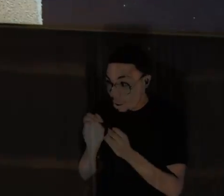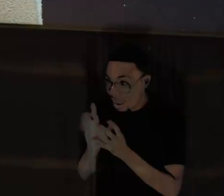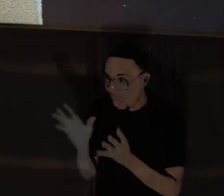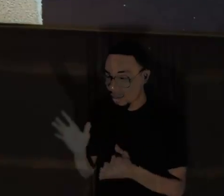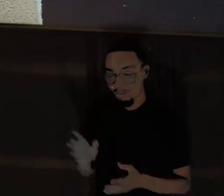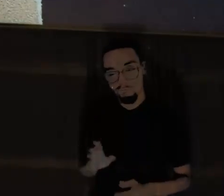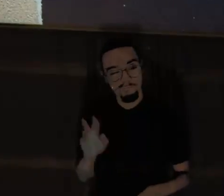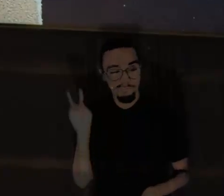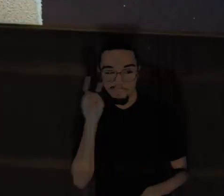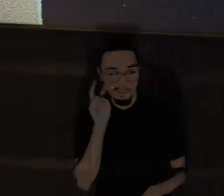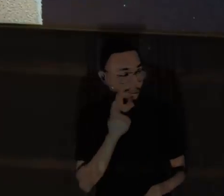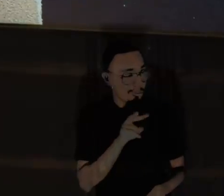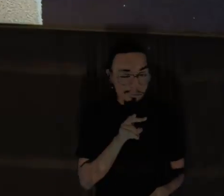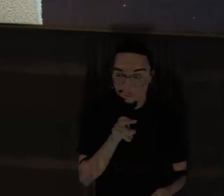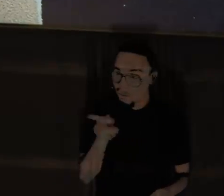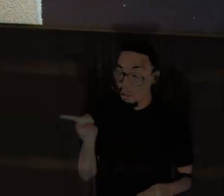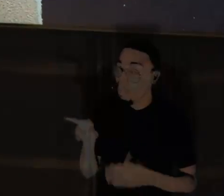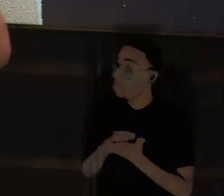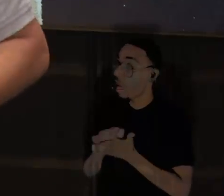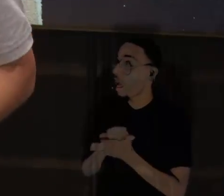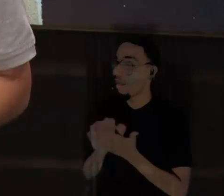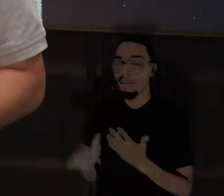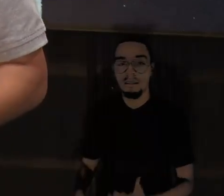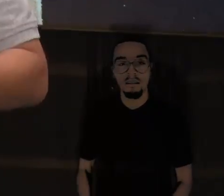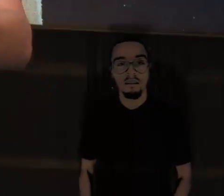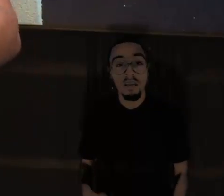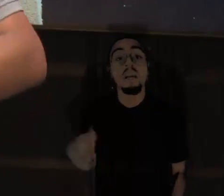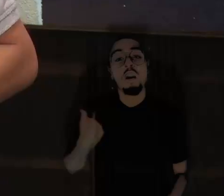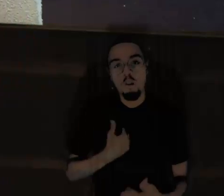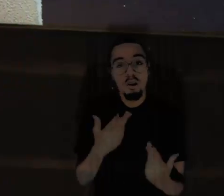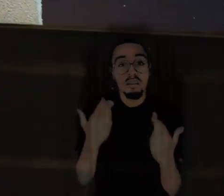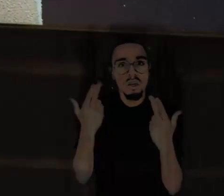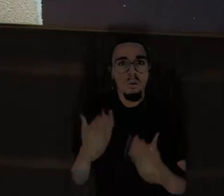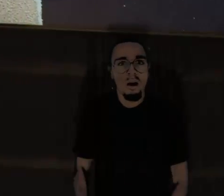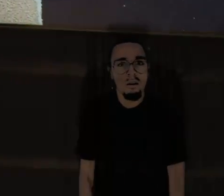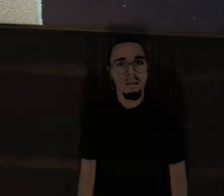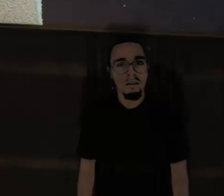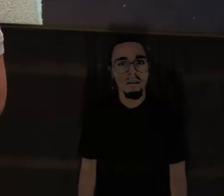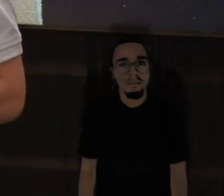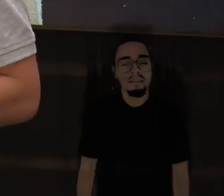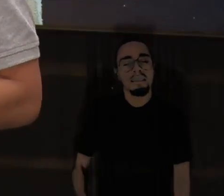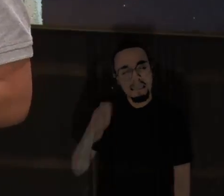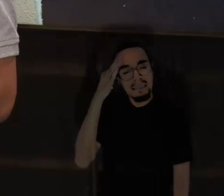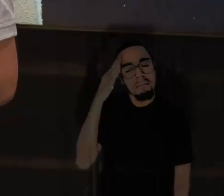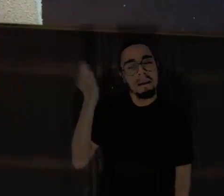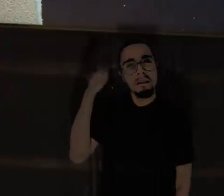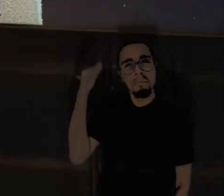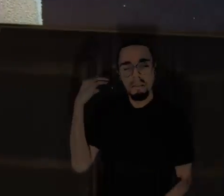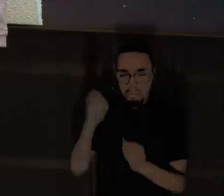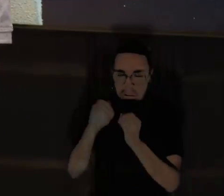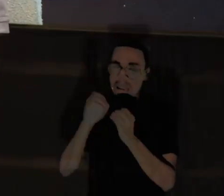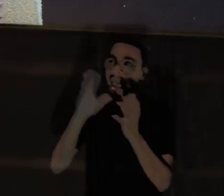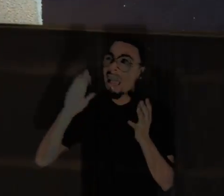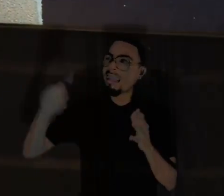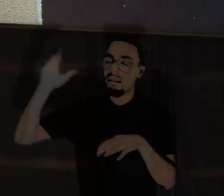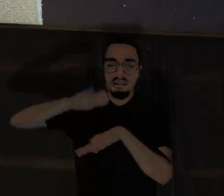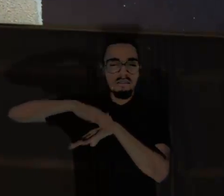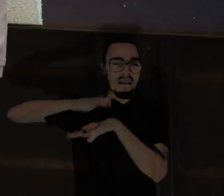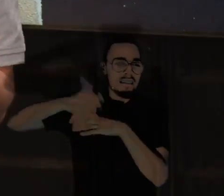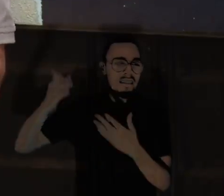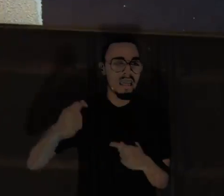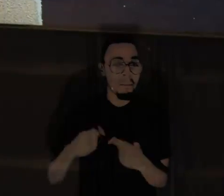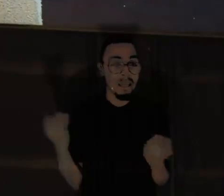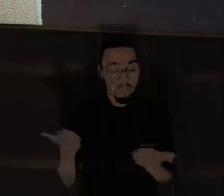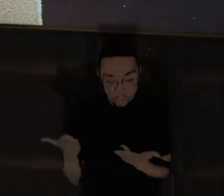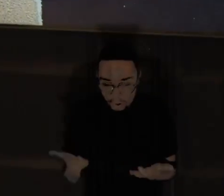começamos a colocar em descrédito tudo aquilo que já ouvimos? Os milagres, a conversão. Gente que agora não valoriza mais o batismo, não